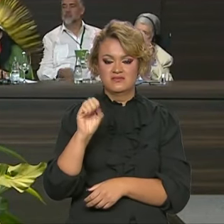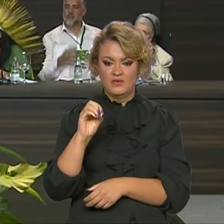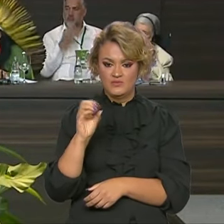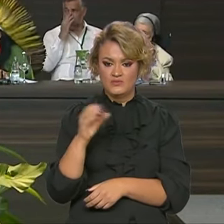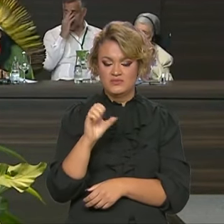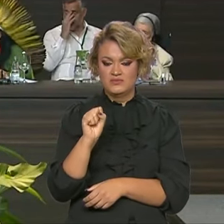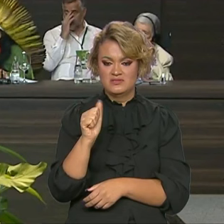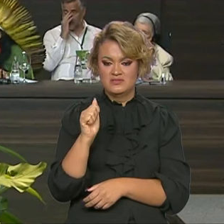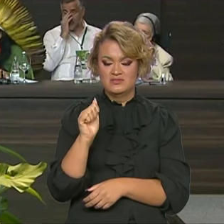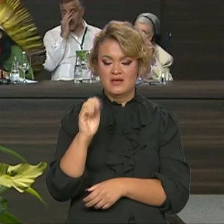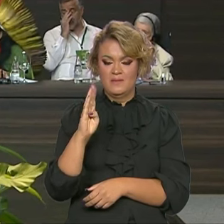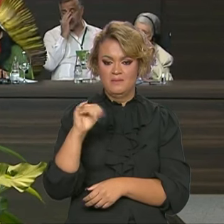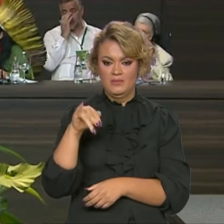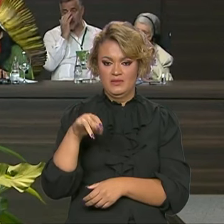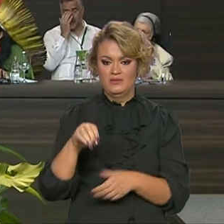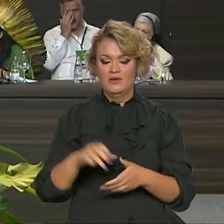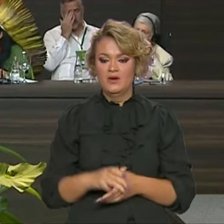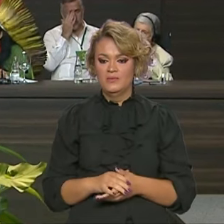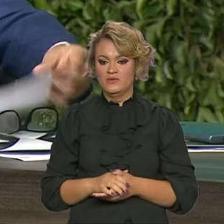escolha, presidente.